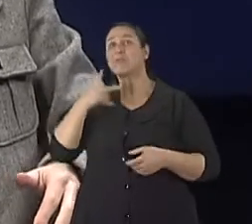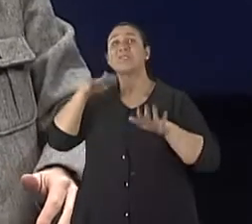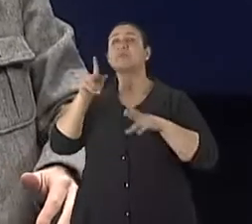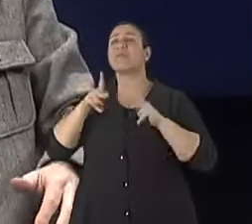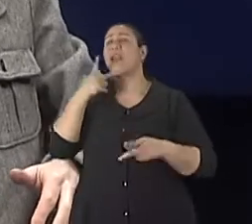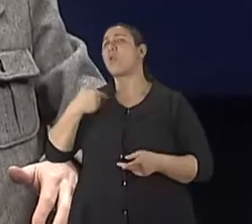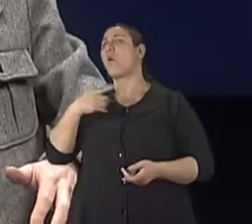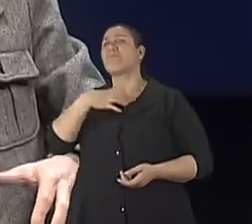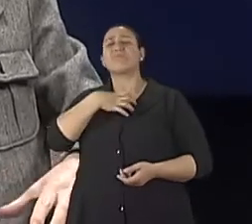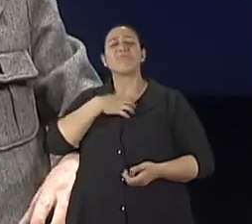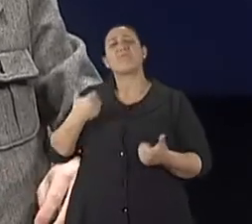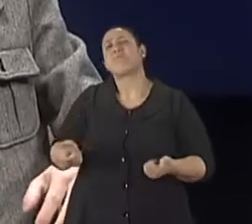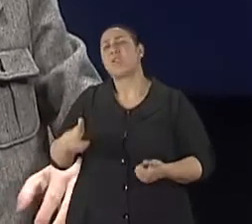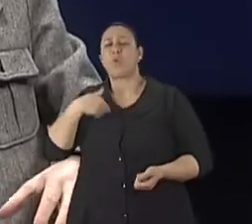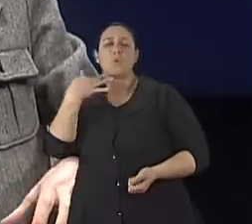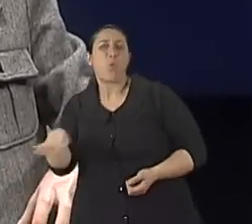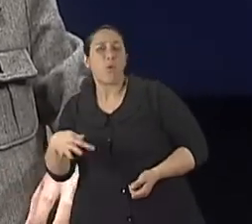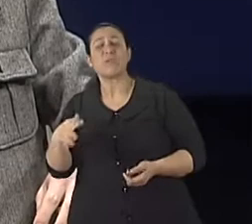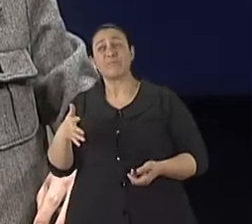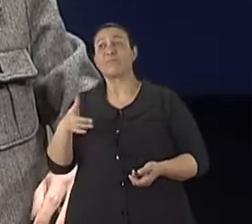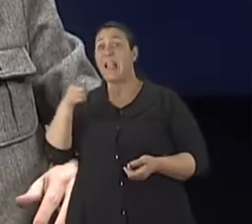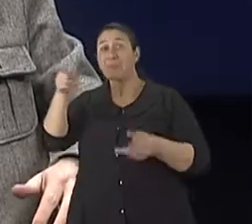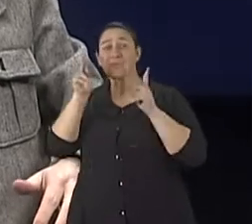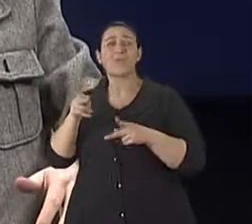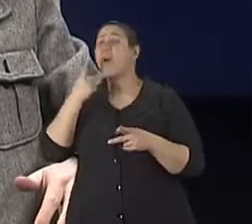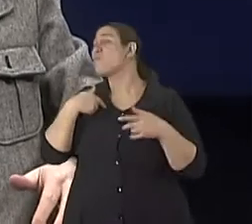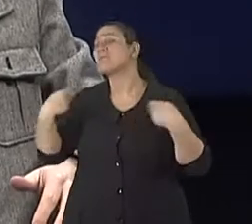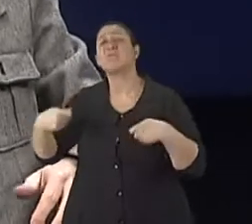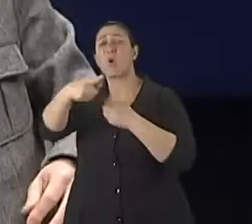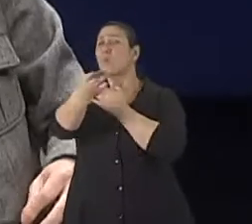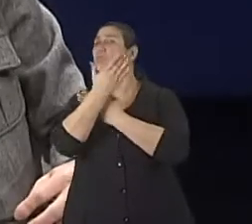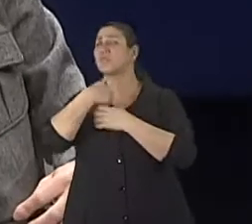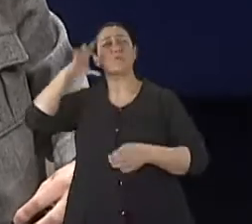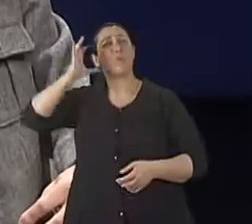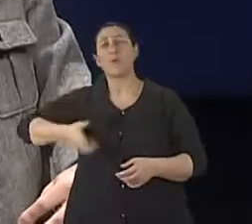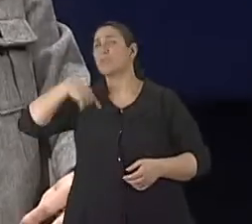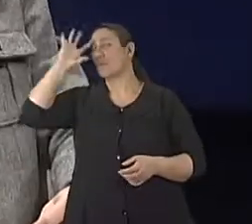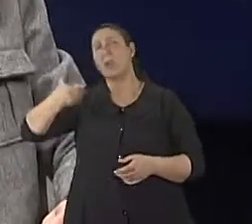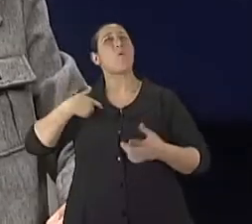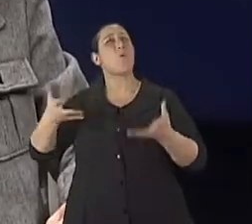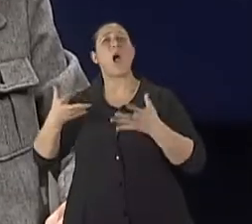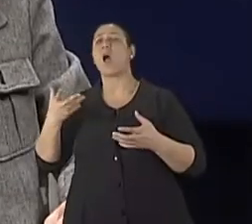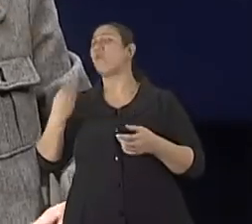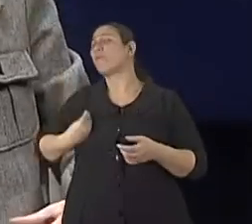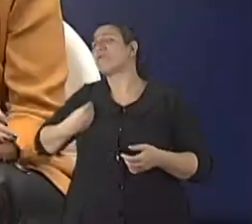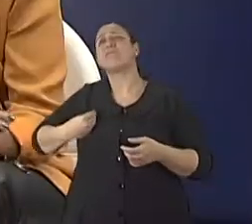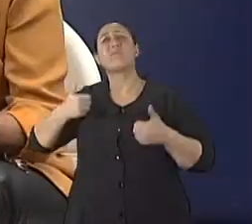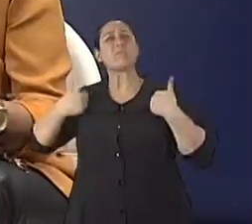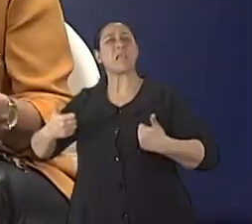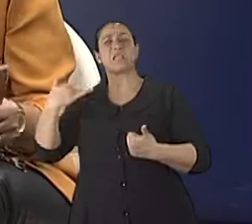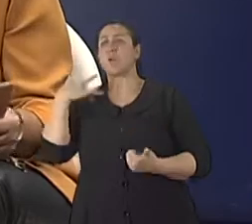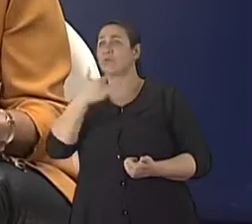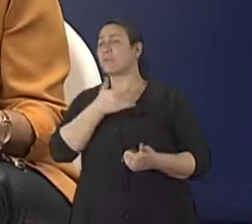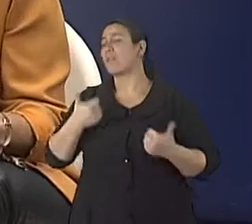e ele quer que você resolva o problema dele de tal modo que ele volte a ter 50 anos 30 anos mas você tem que explicar para